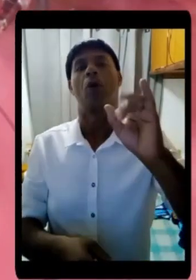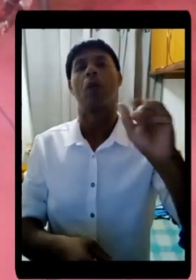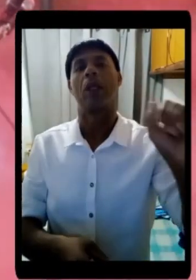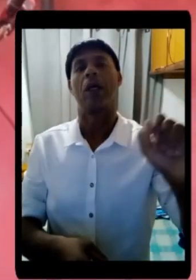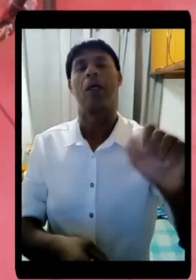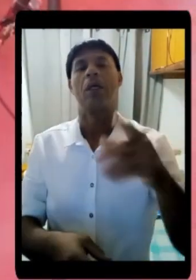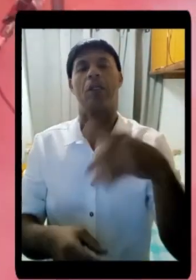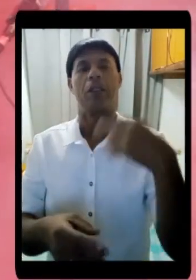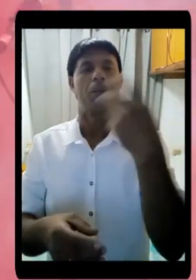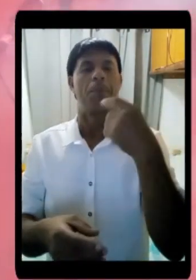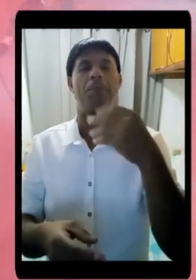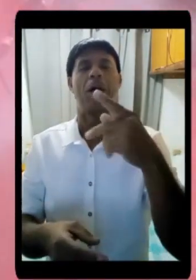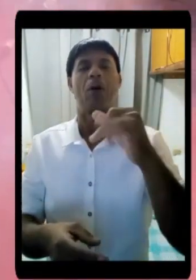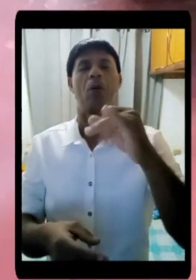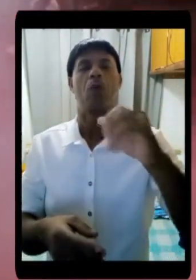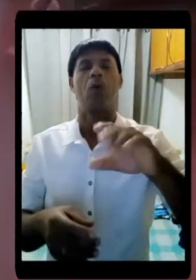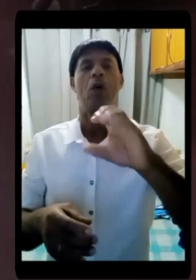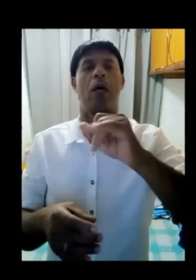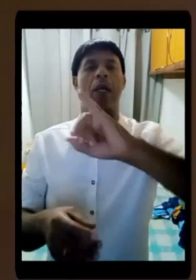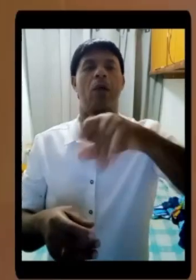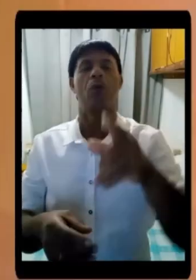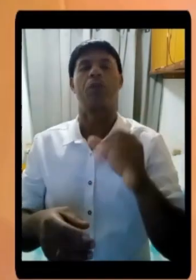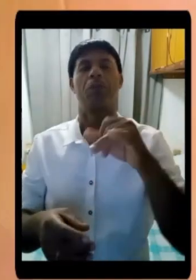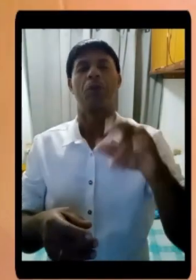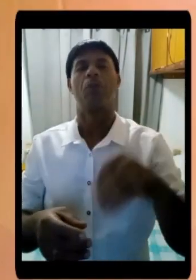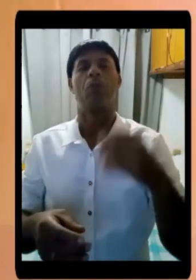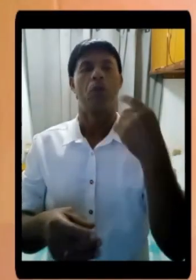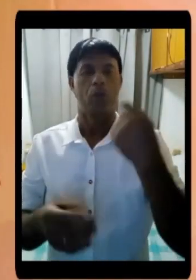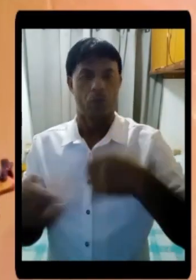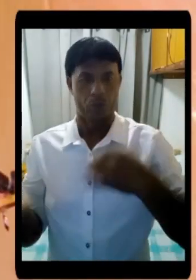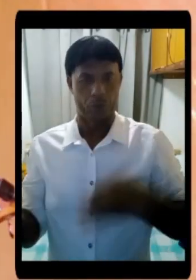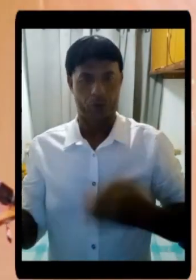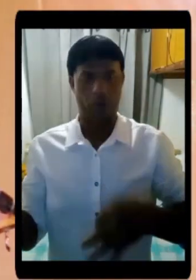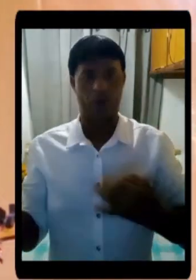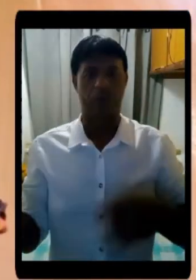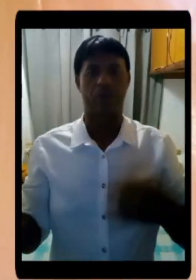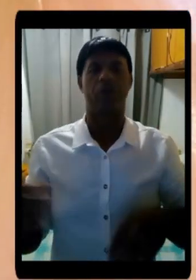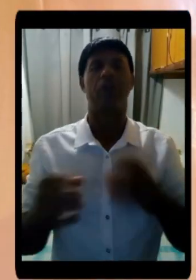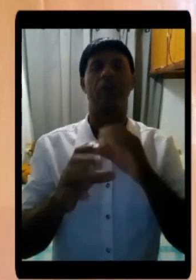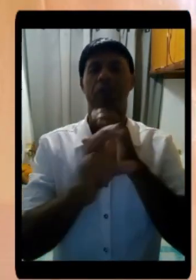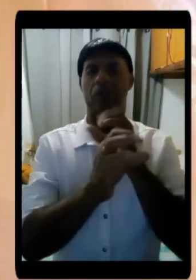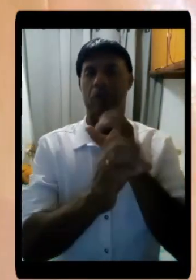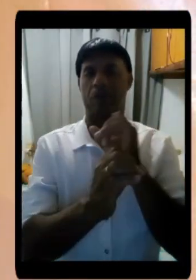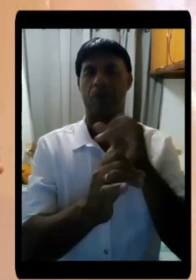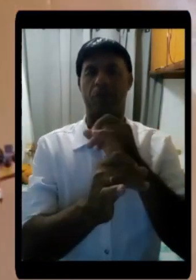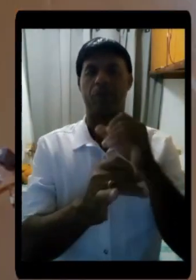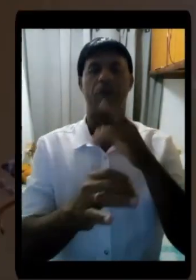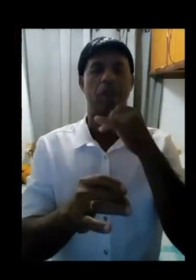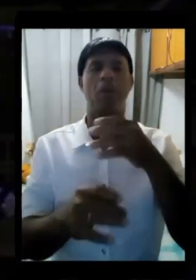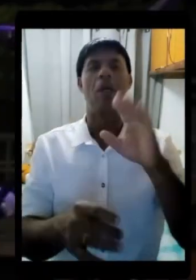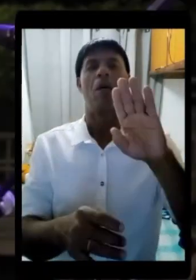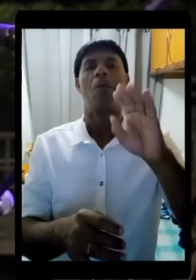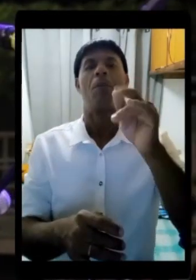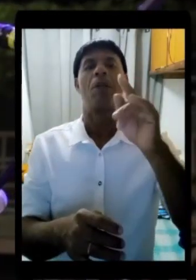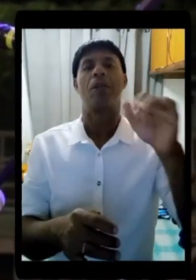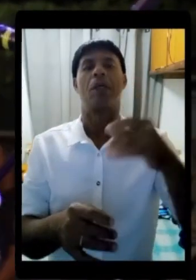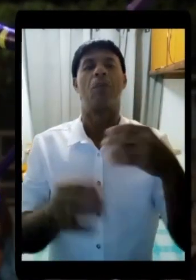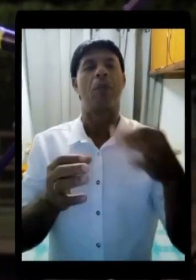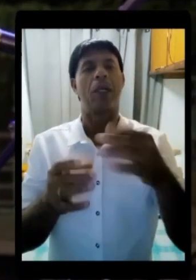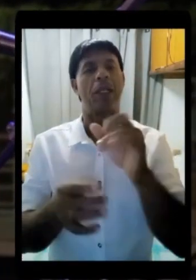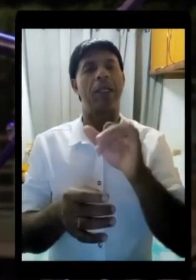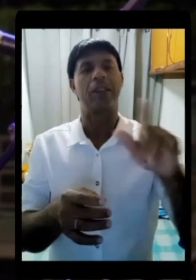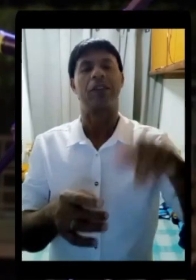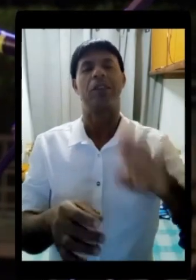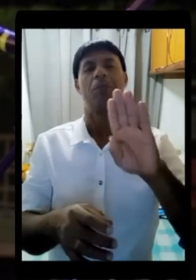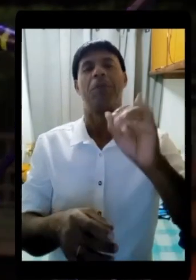musicalidade de Paulo Araújo e Morão de Priventina, os choros do flautista e saxofonista Silvanei Brandão, as letras e